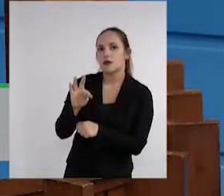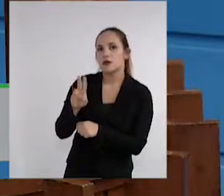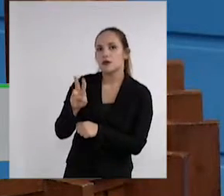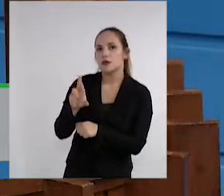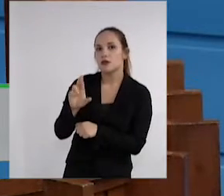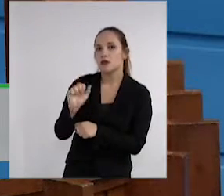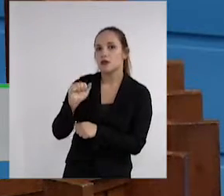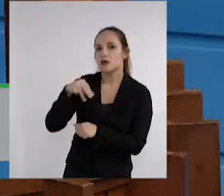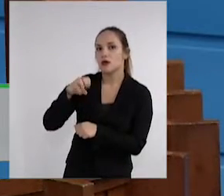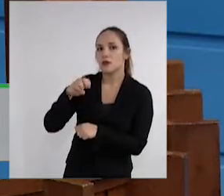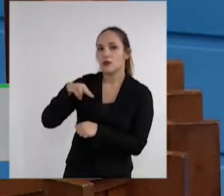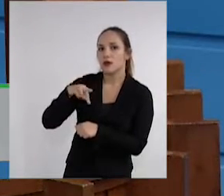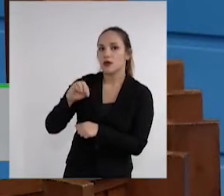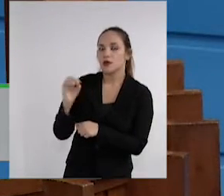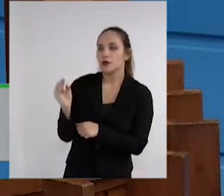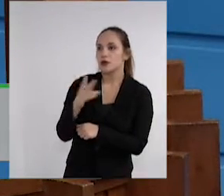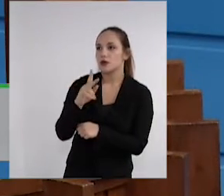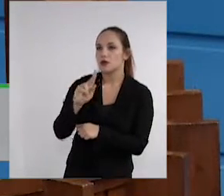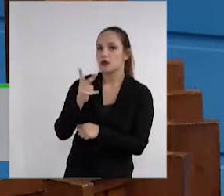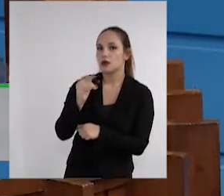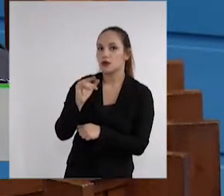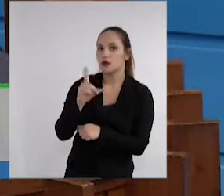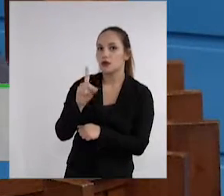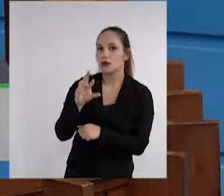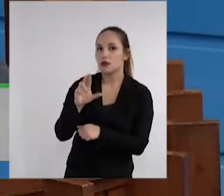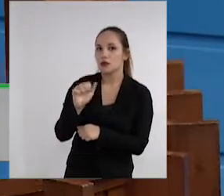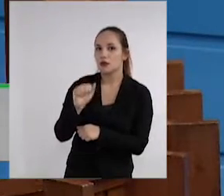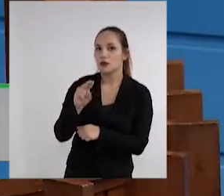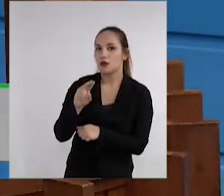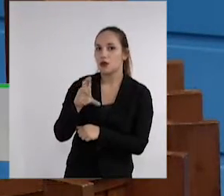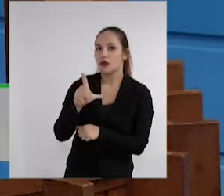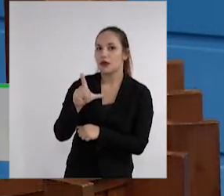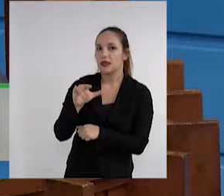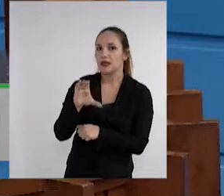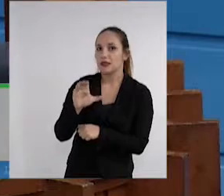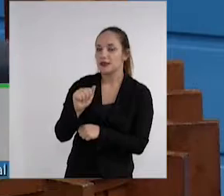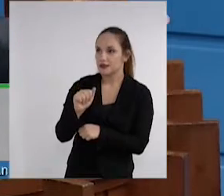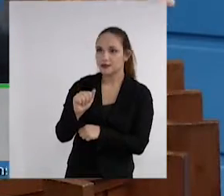de danos ambientais naquele estado, a ação